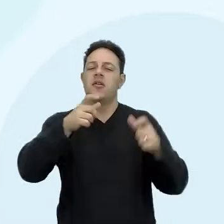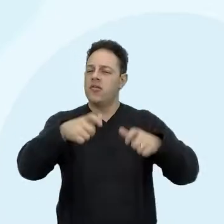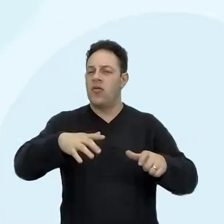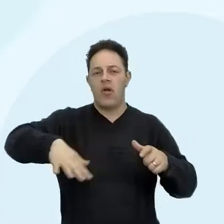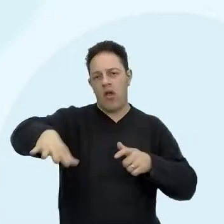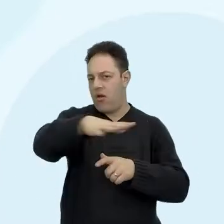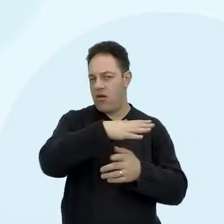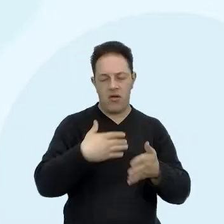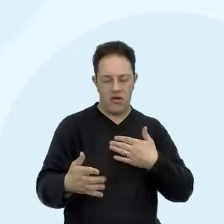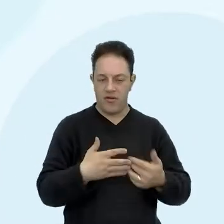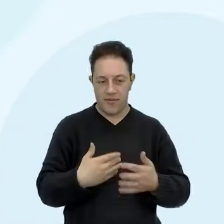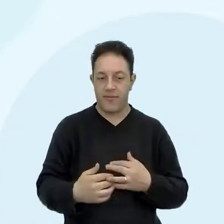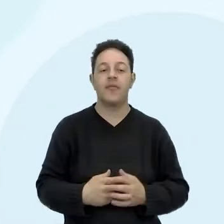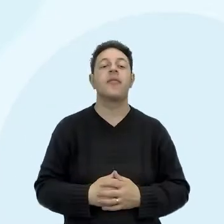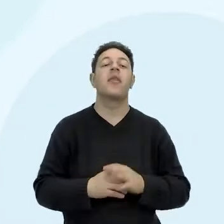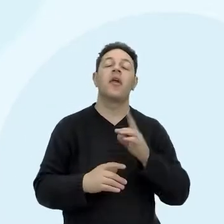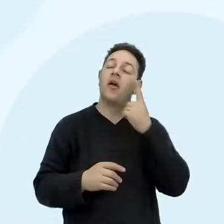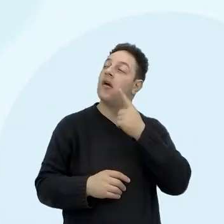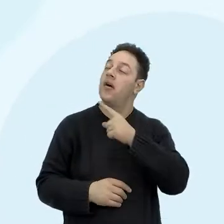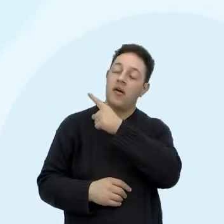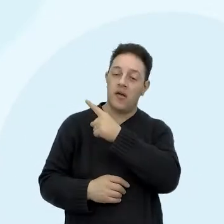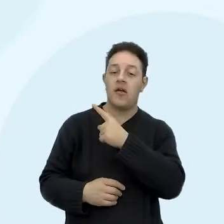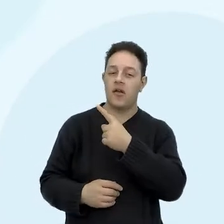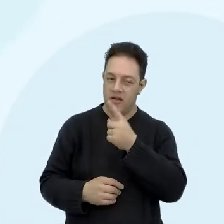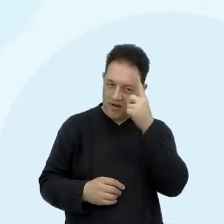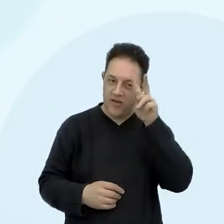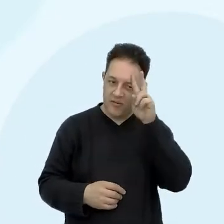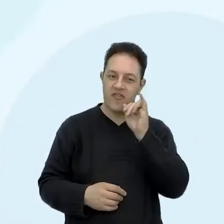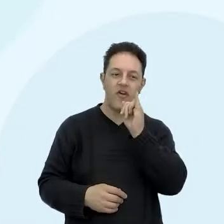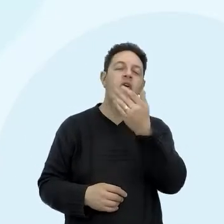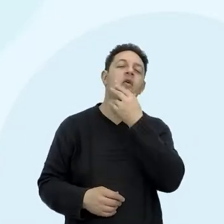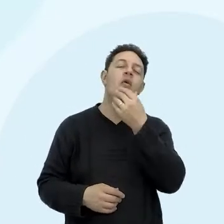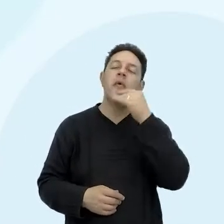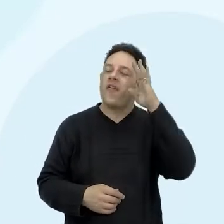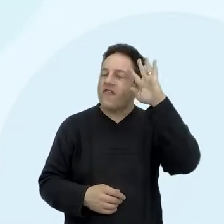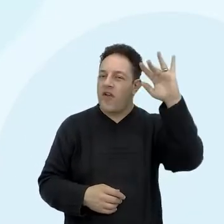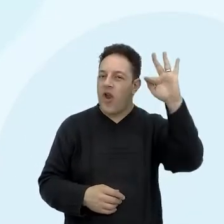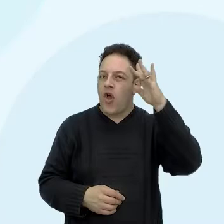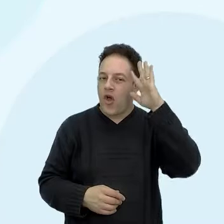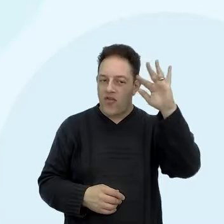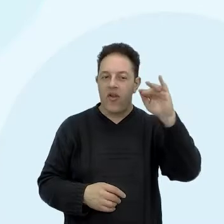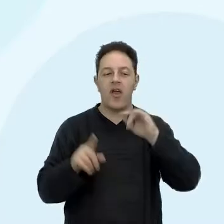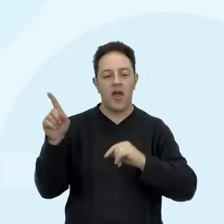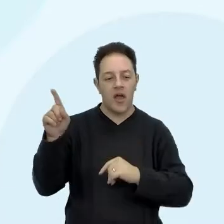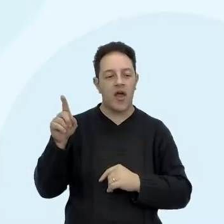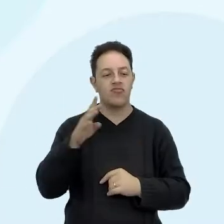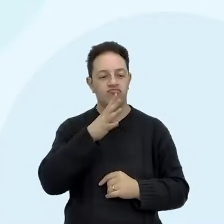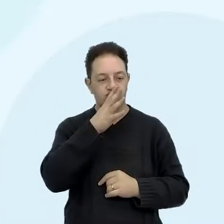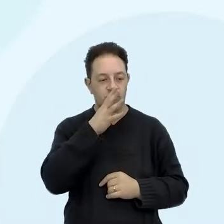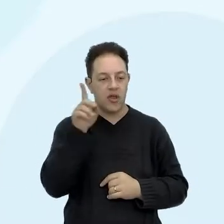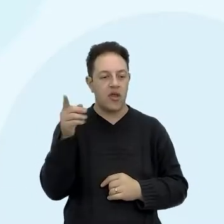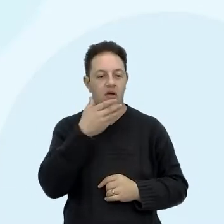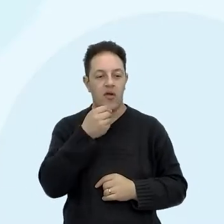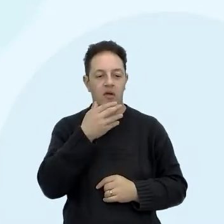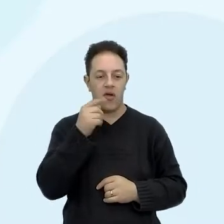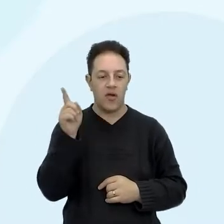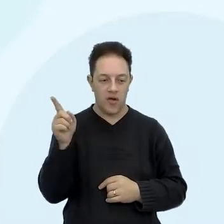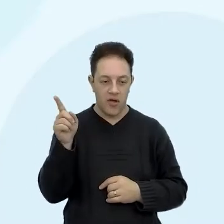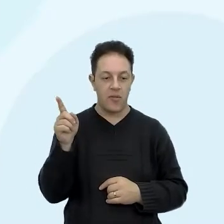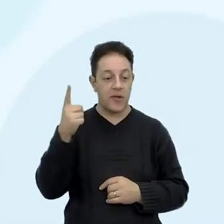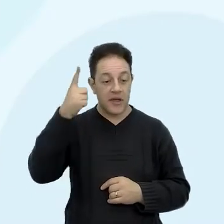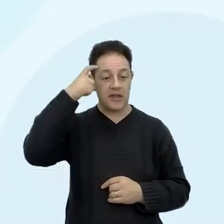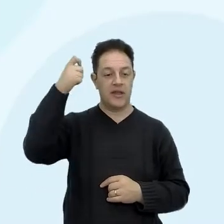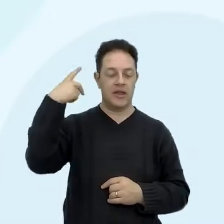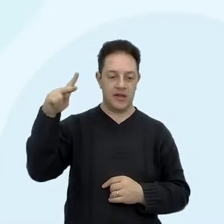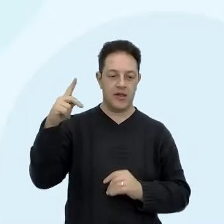eu prometi para vocês, eu ia falar desse filósofo que é o Achille Mbembe, e ele que tem essa ideia, né?